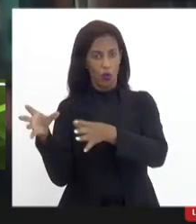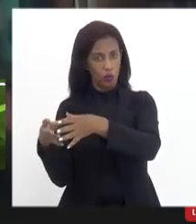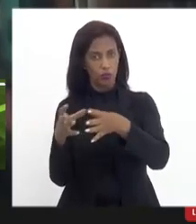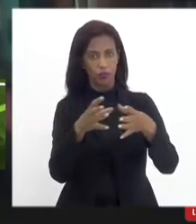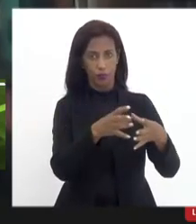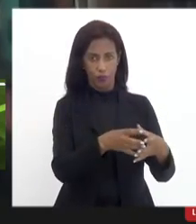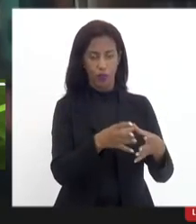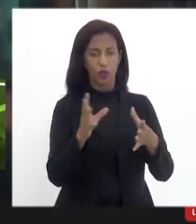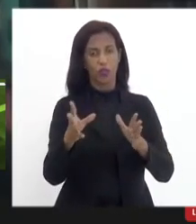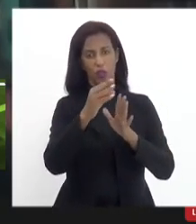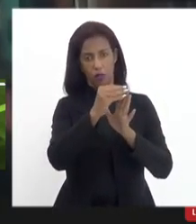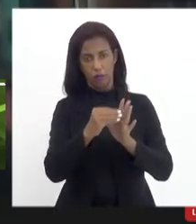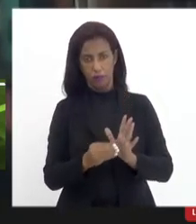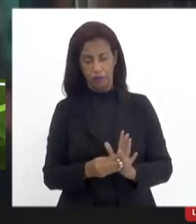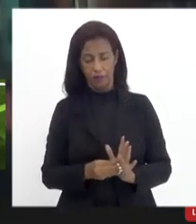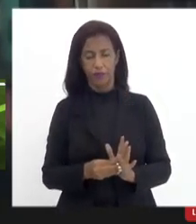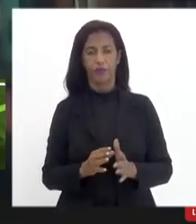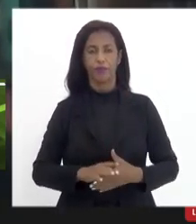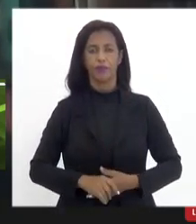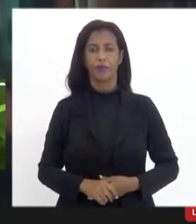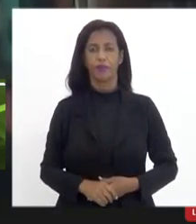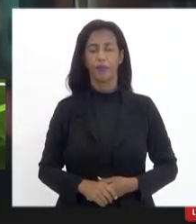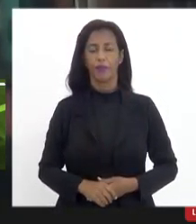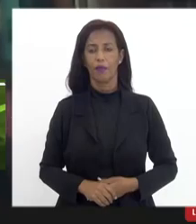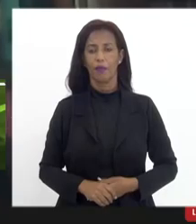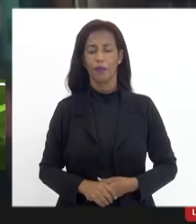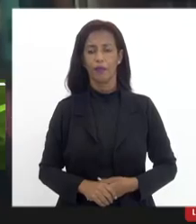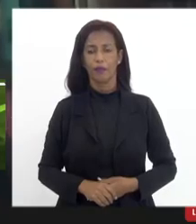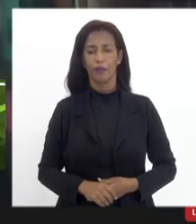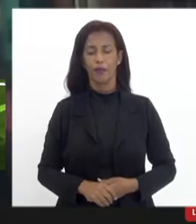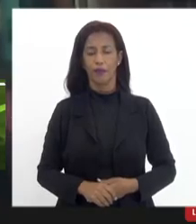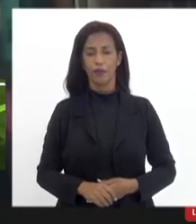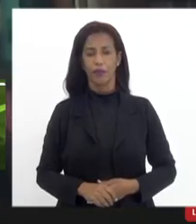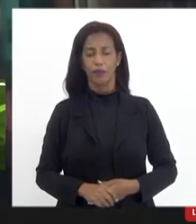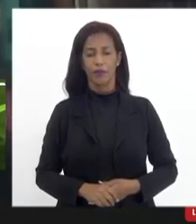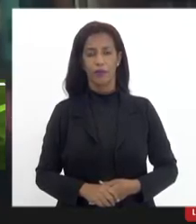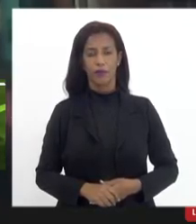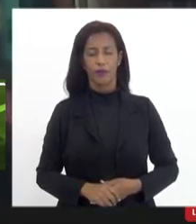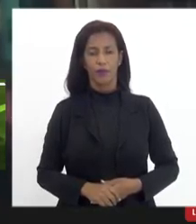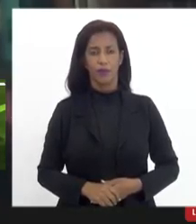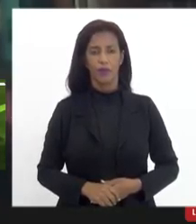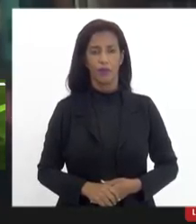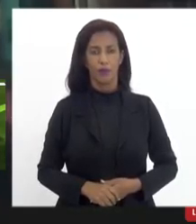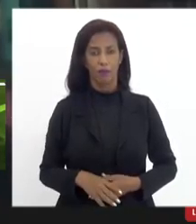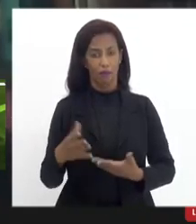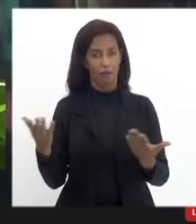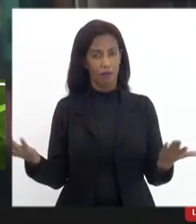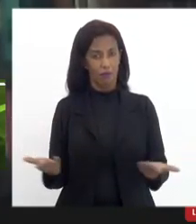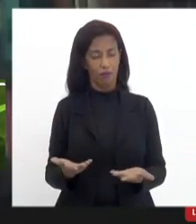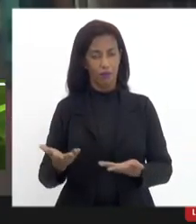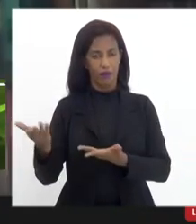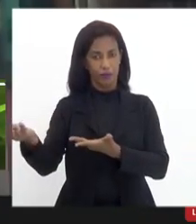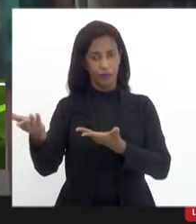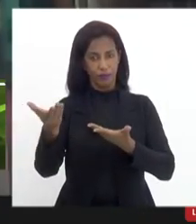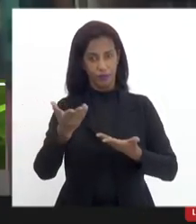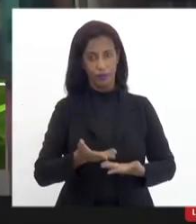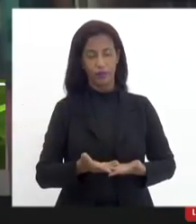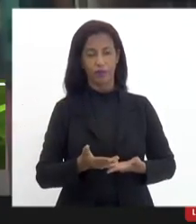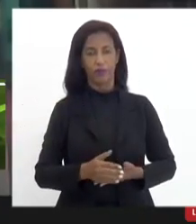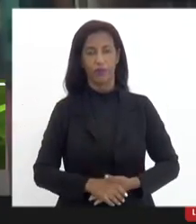anteriores focalizaram muito esse tema. Bom, eu quero agora convidar para fazer uso